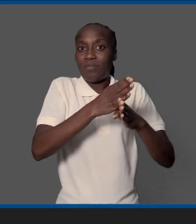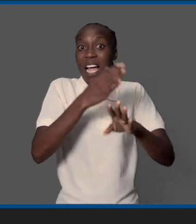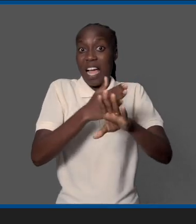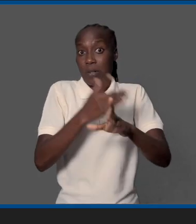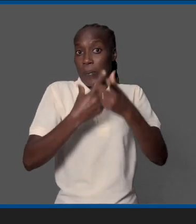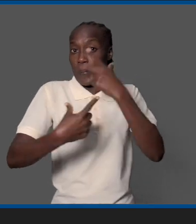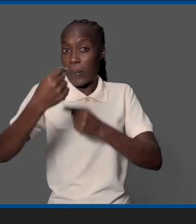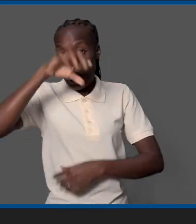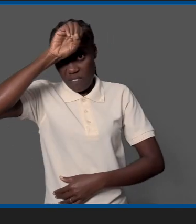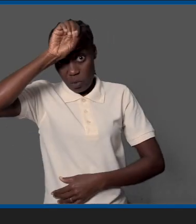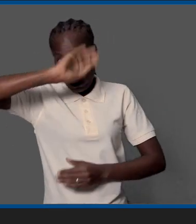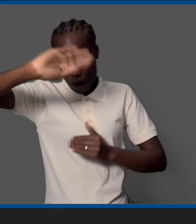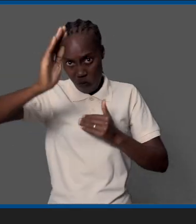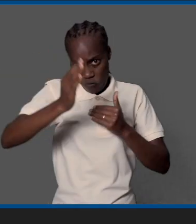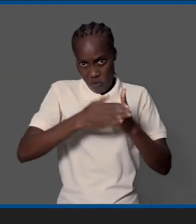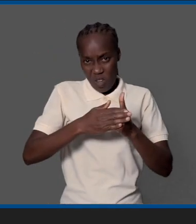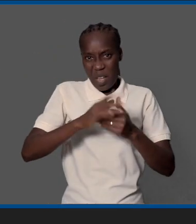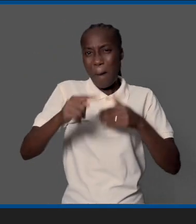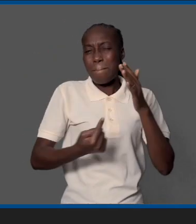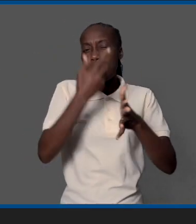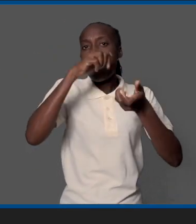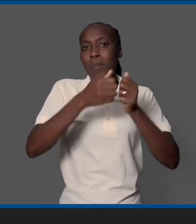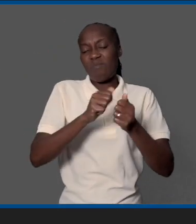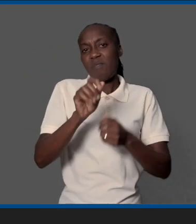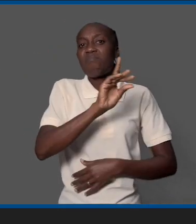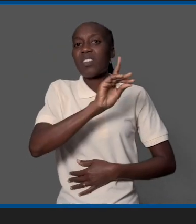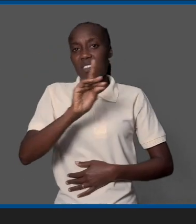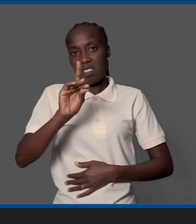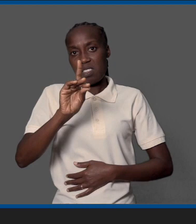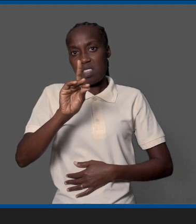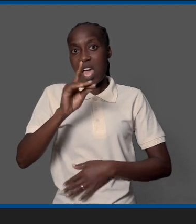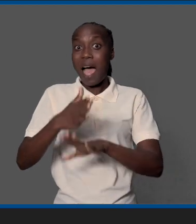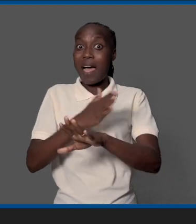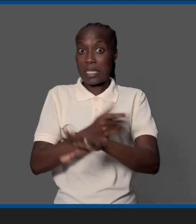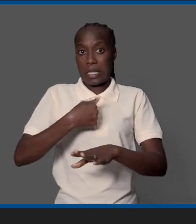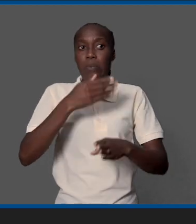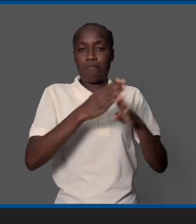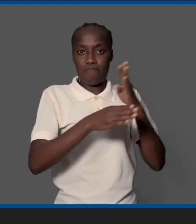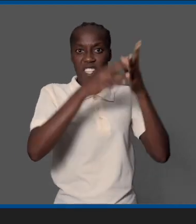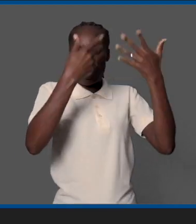do Sul, com lesão, eu só tinha essa casa aqui. Era antes de ser rebocado.